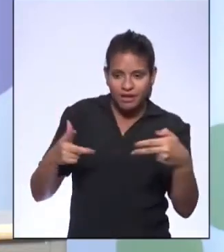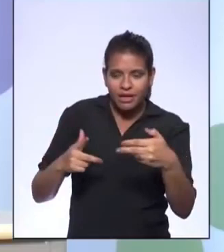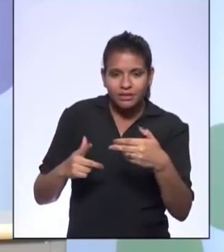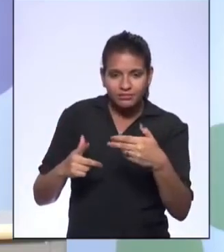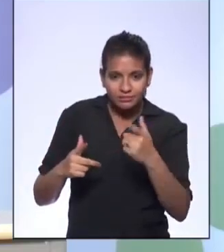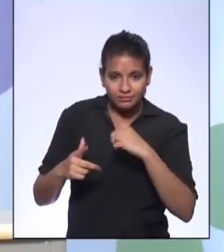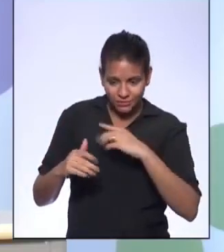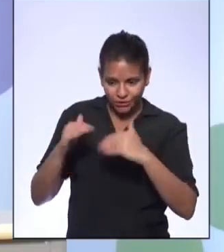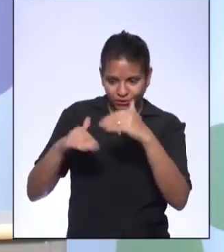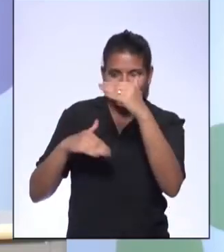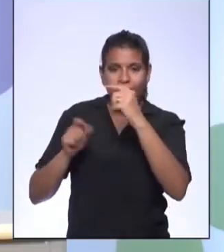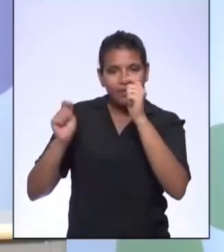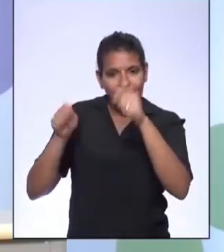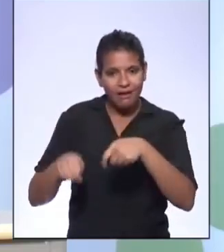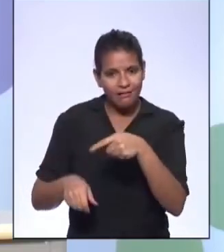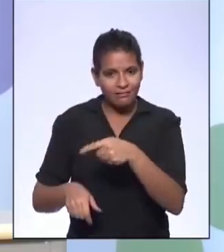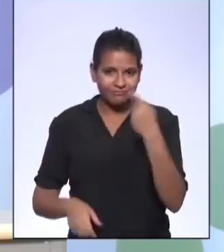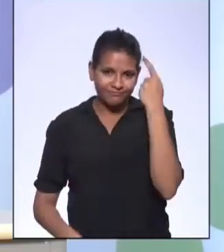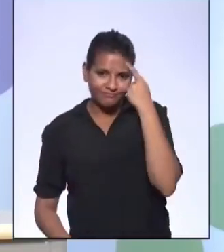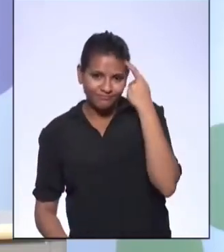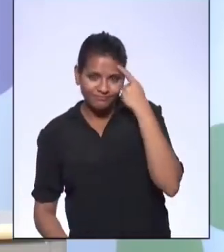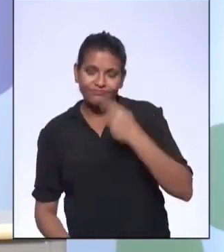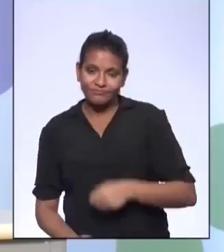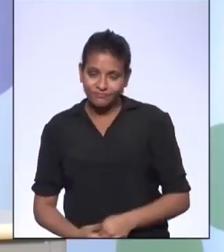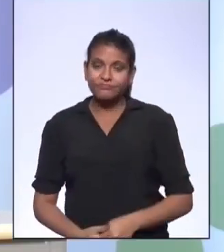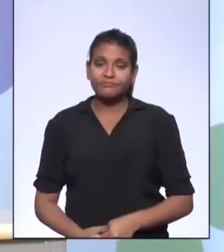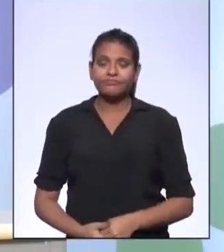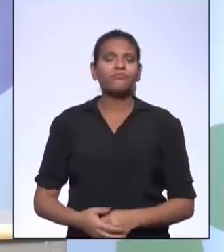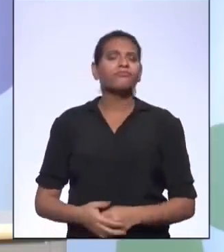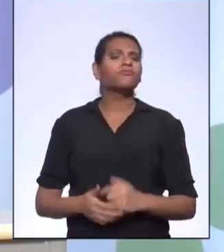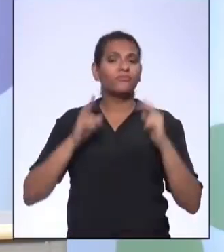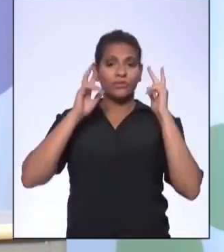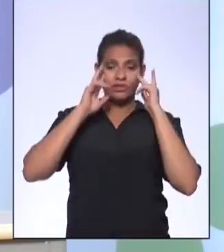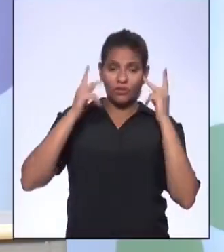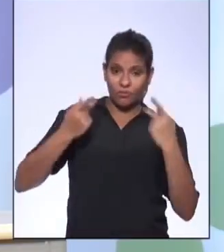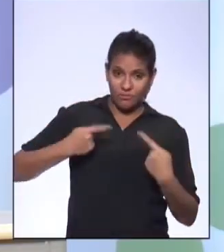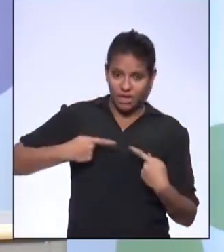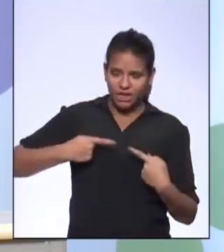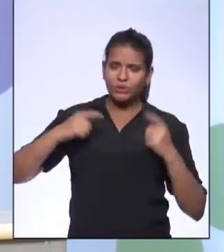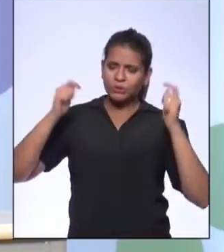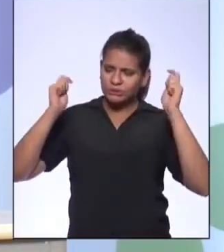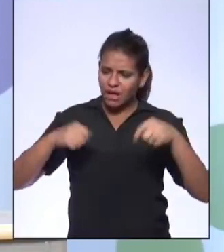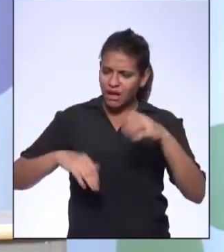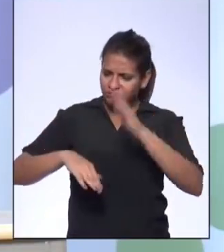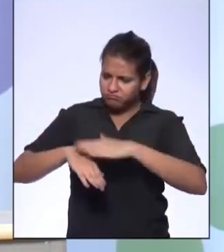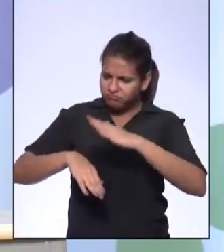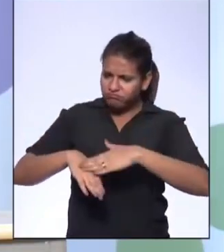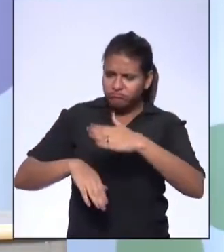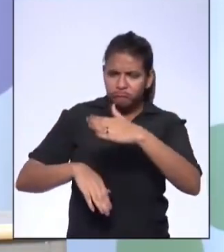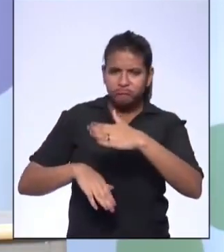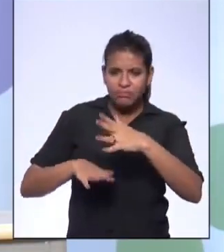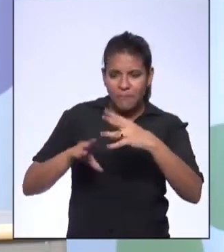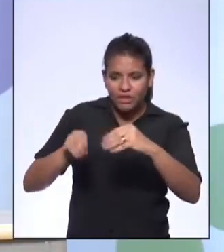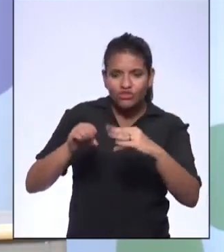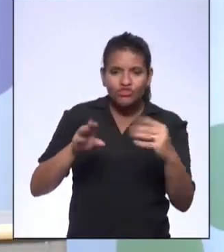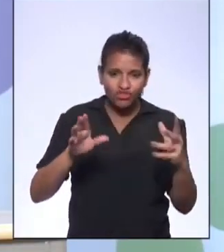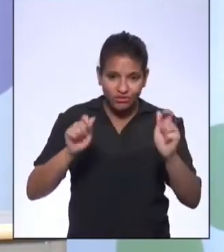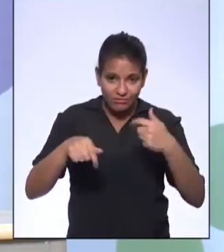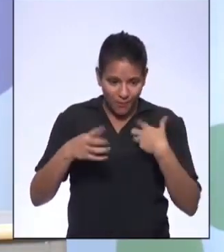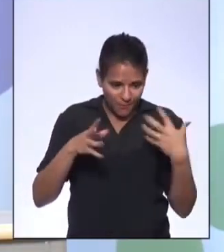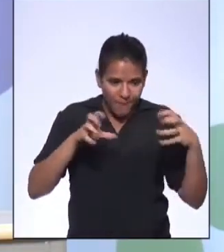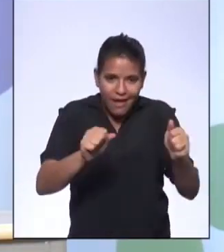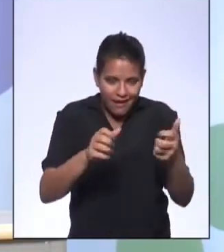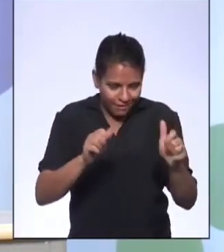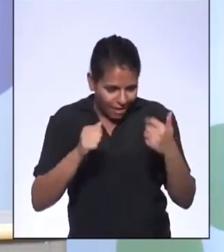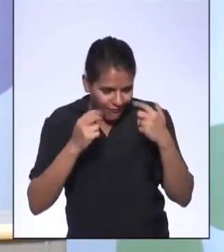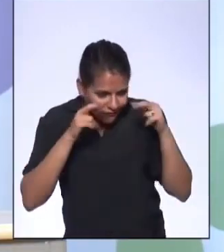cultura material. Tudo que é produzido pelos seres humanos e que é tangível. O que é tangível? Tangível é aquilo que nós